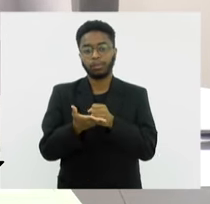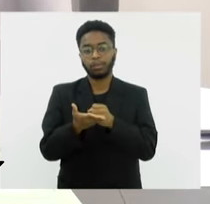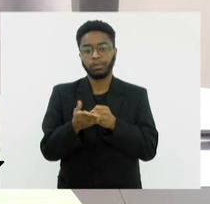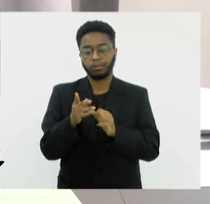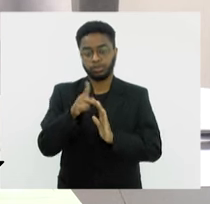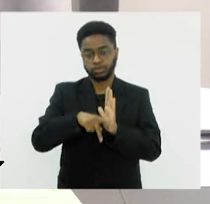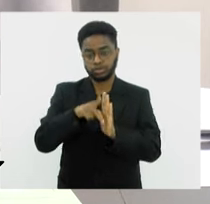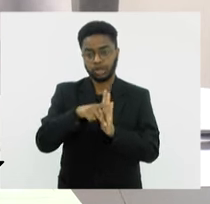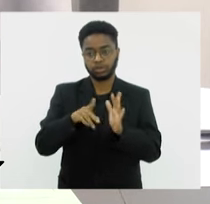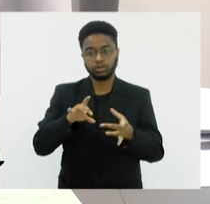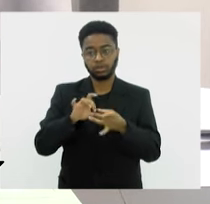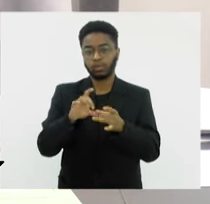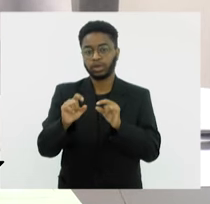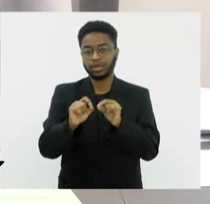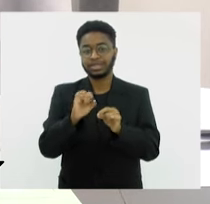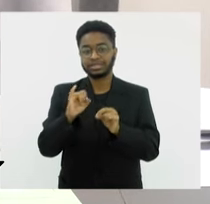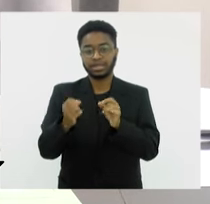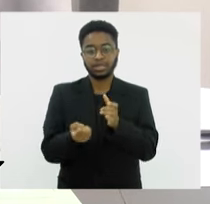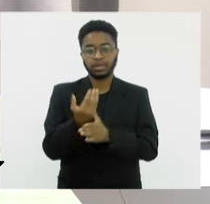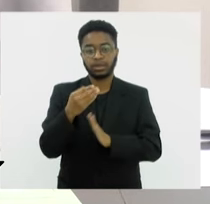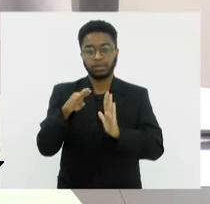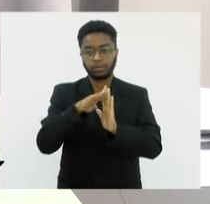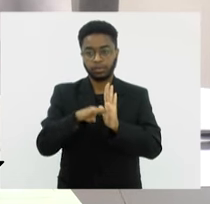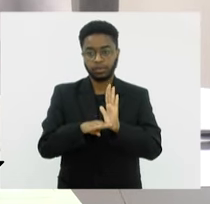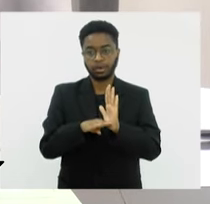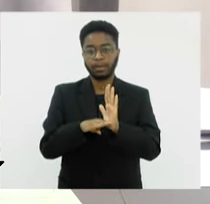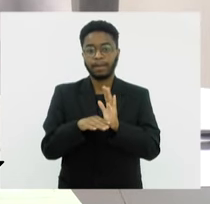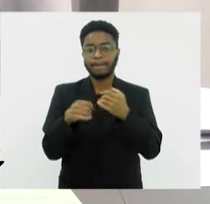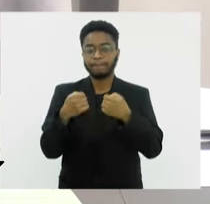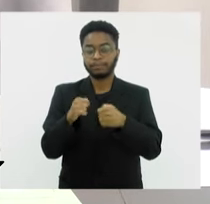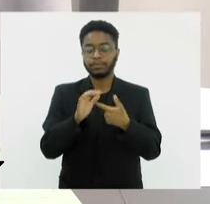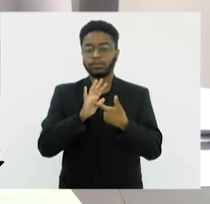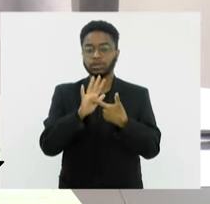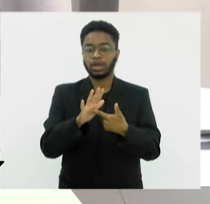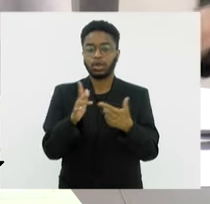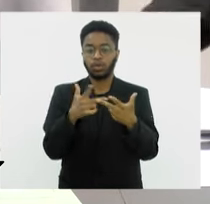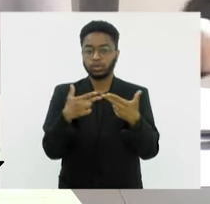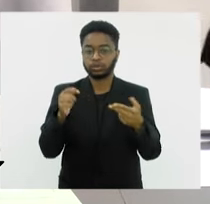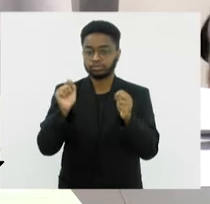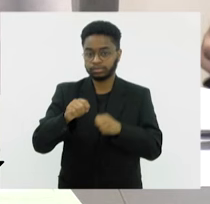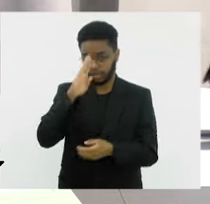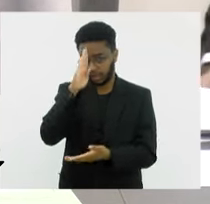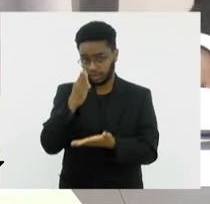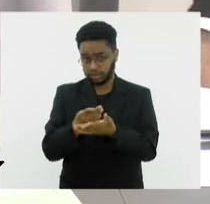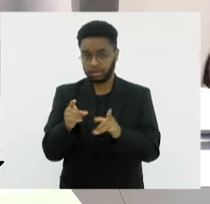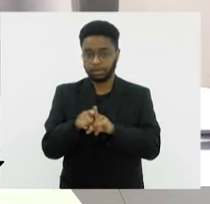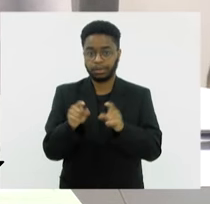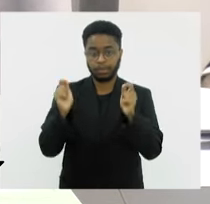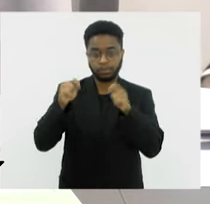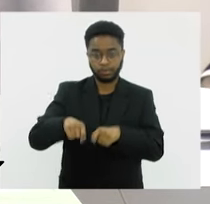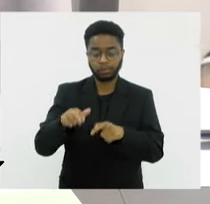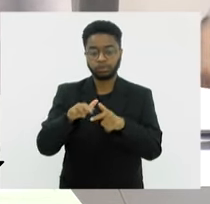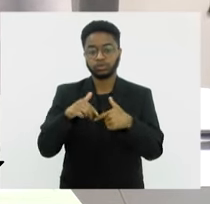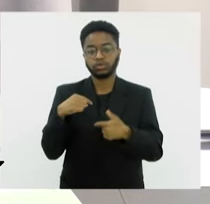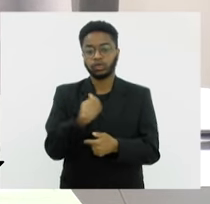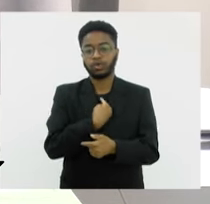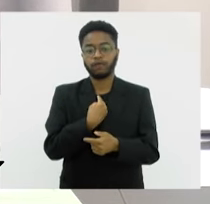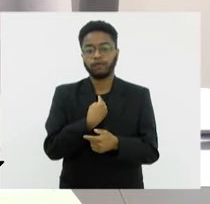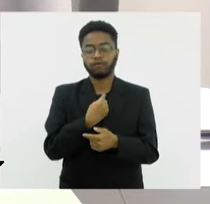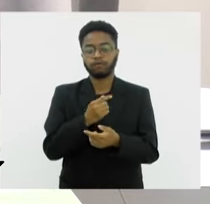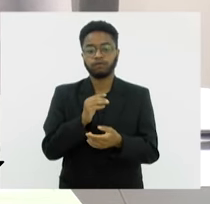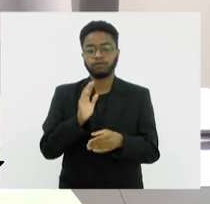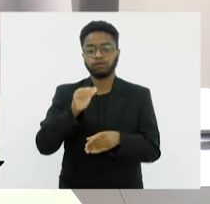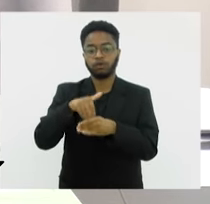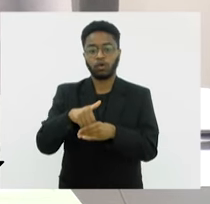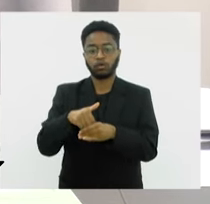programas, que eles têm que ser lastreados em algo crível e possível, e, por isso, o voto da juridicidade... Porque,